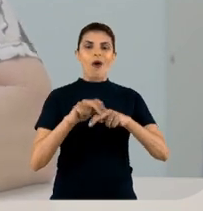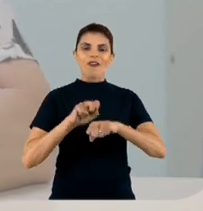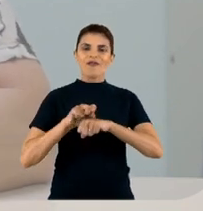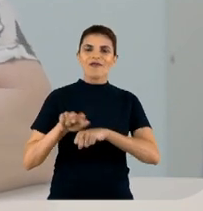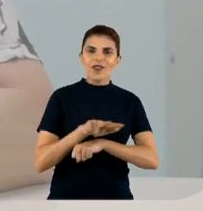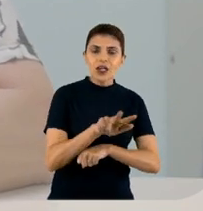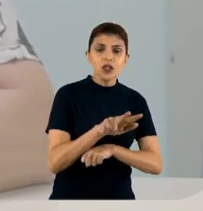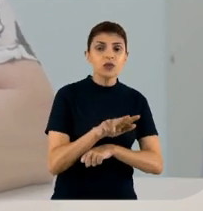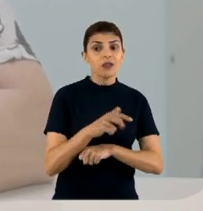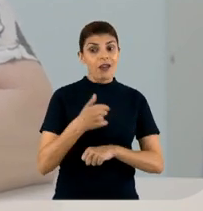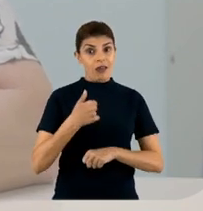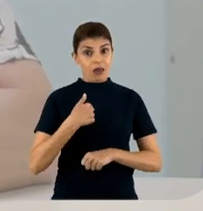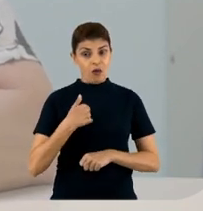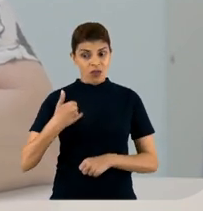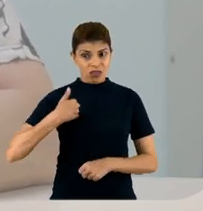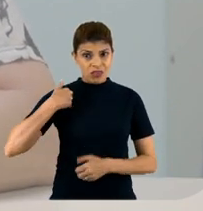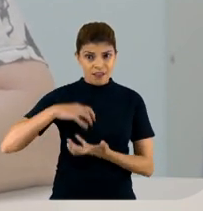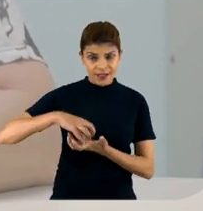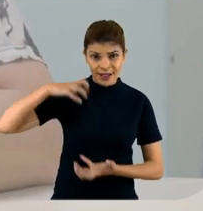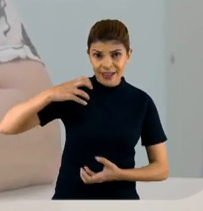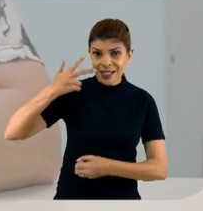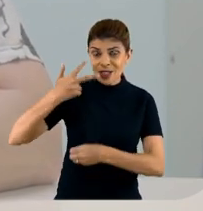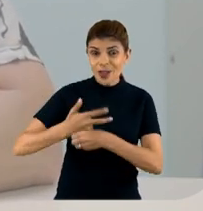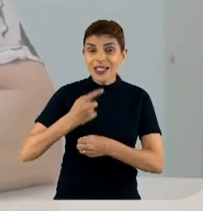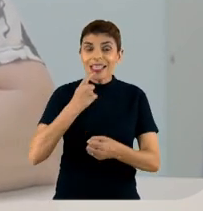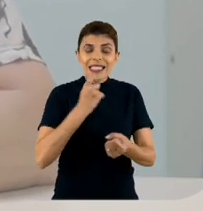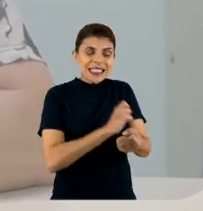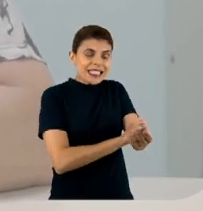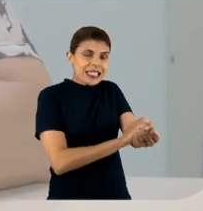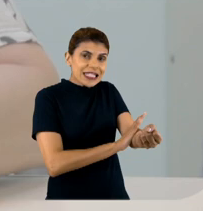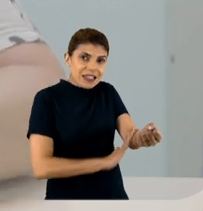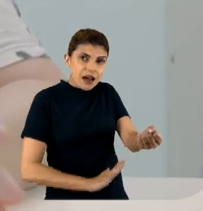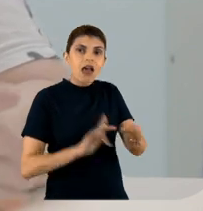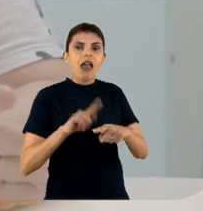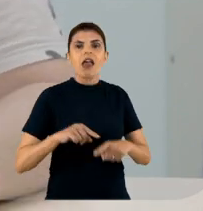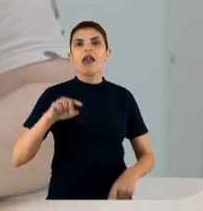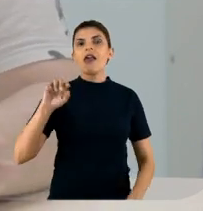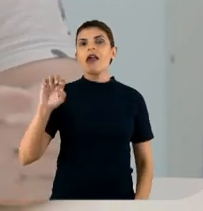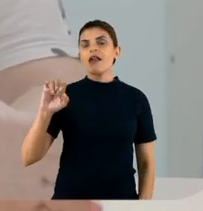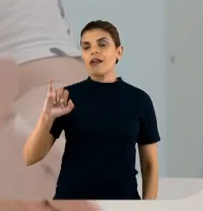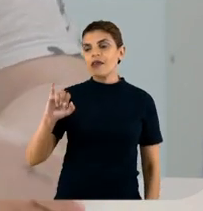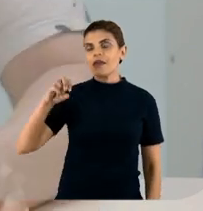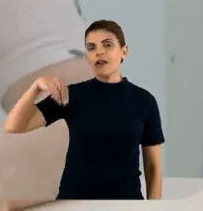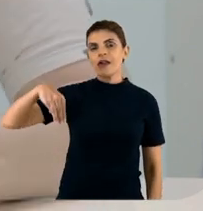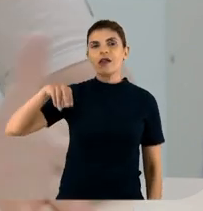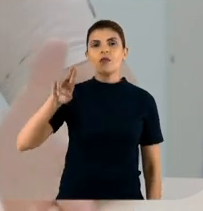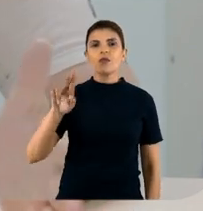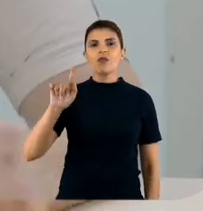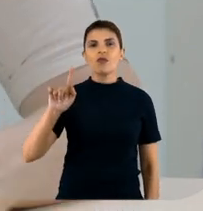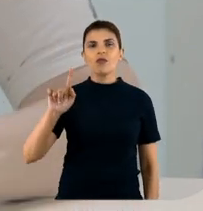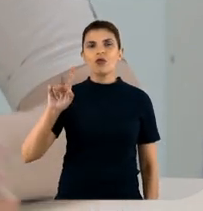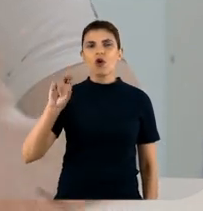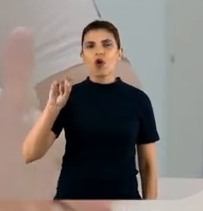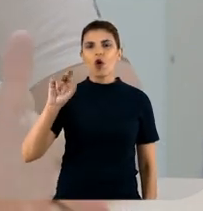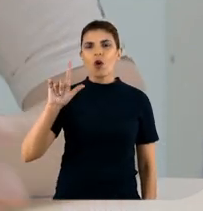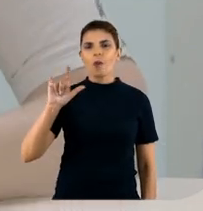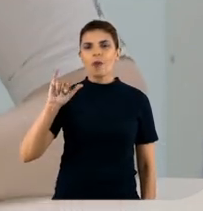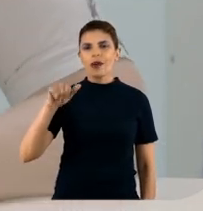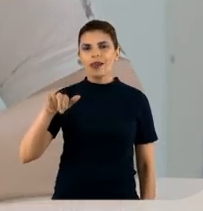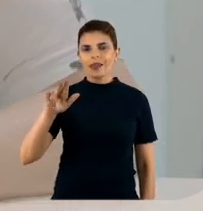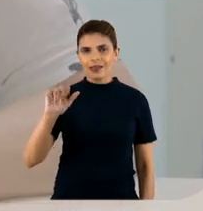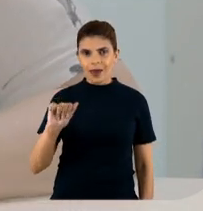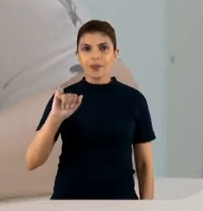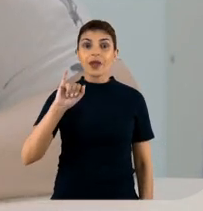vírus porque o que você a idosa no sangue são as imunoglobulinas que aí você vai a a imunoglobulina m é aquela que